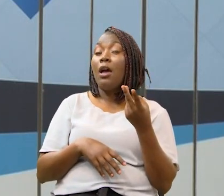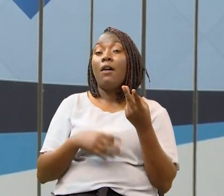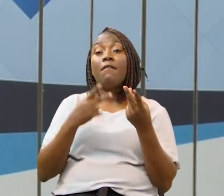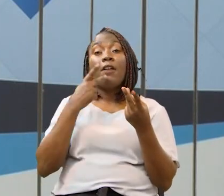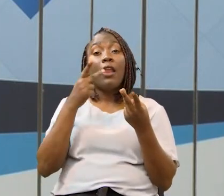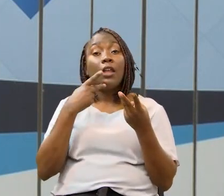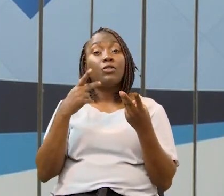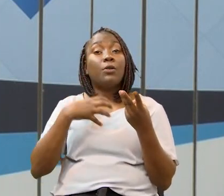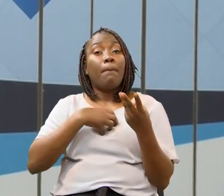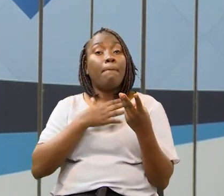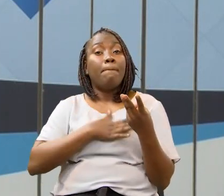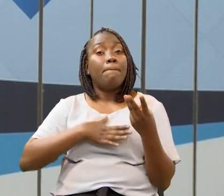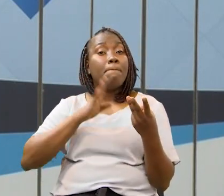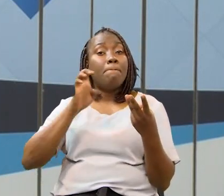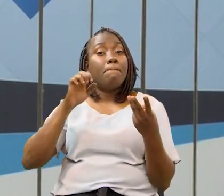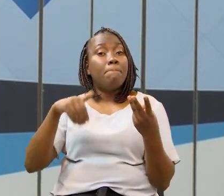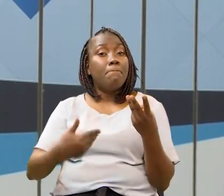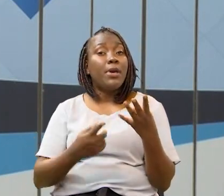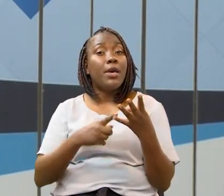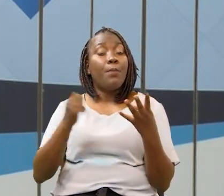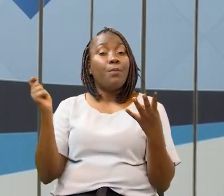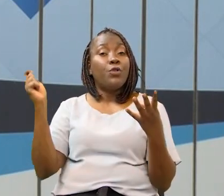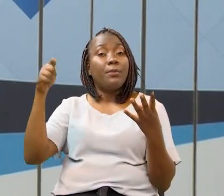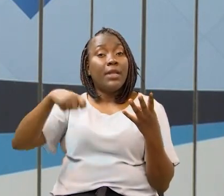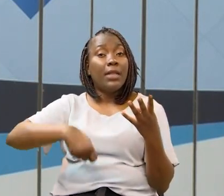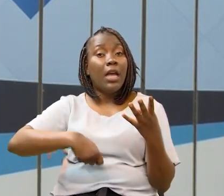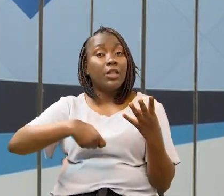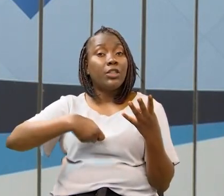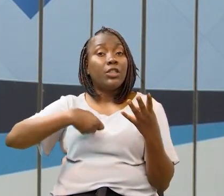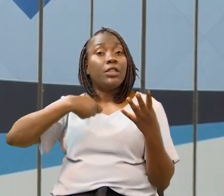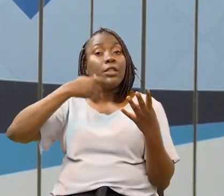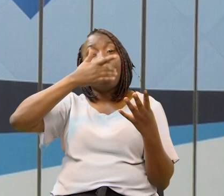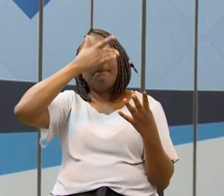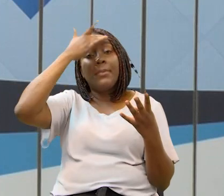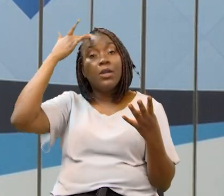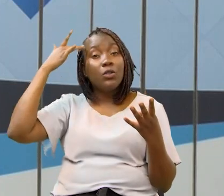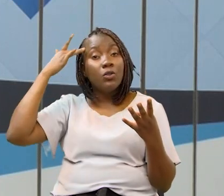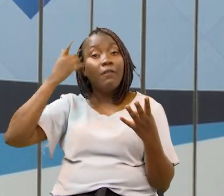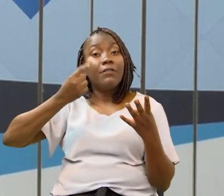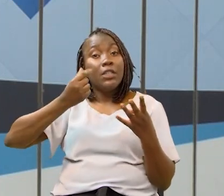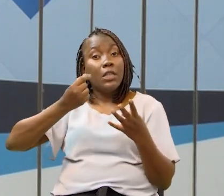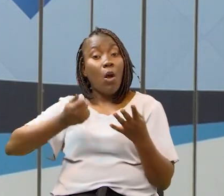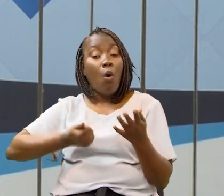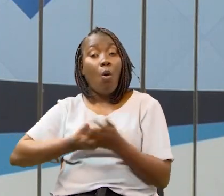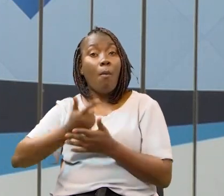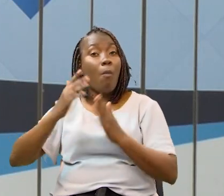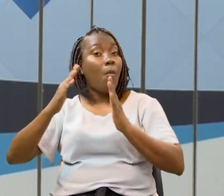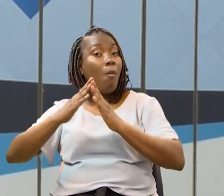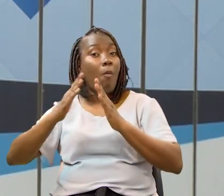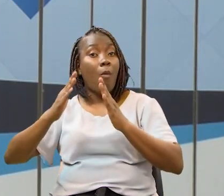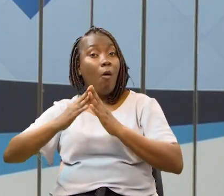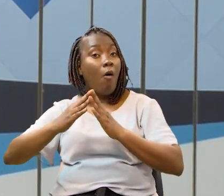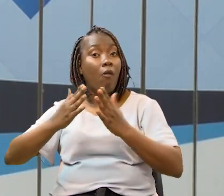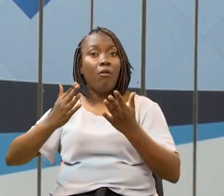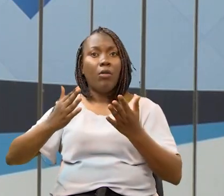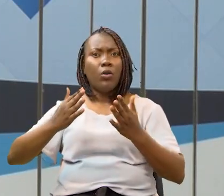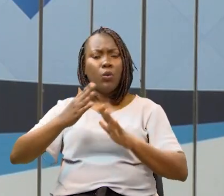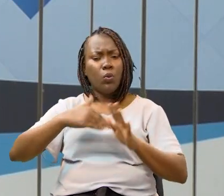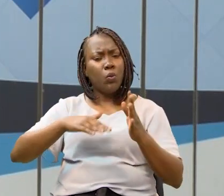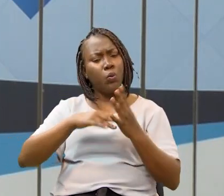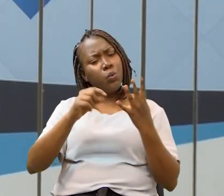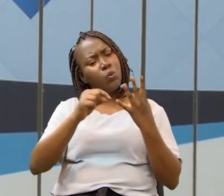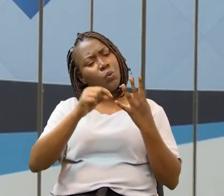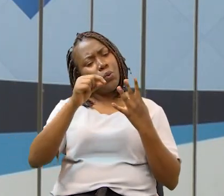né? A gente está falando de bem-estar, de possibilidades da pessoa financeiramente adquirir um imóvel. Né?